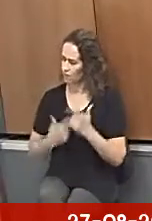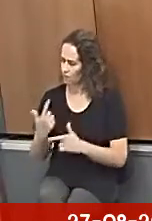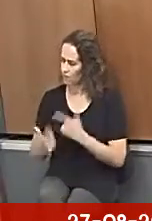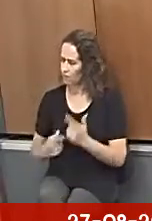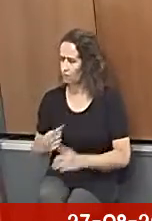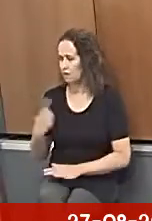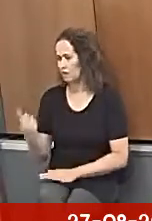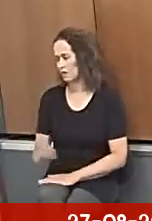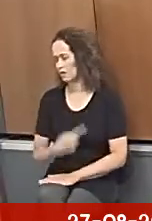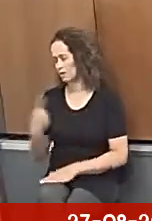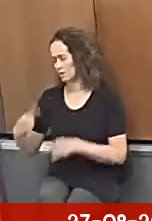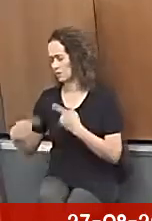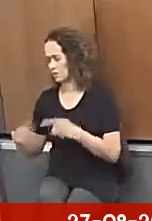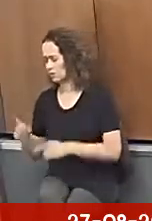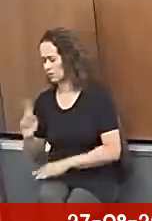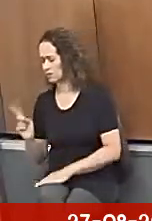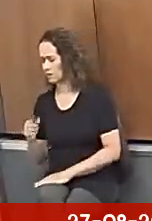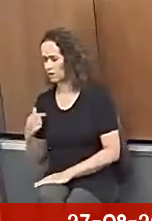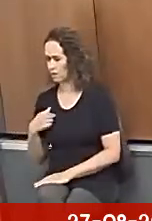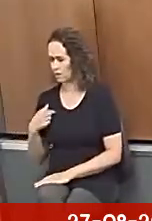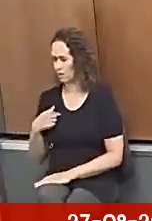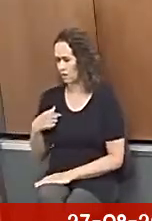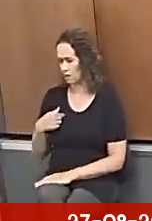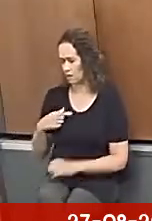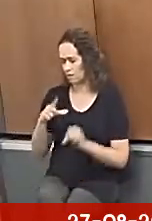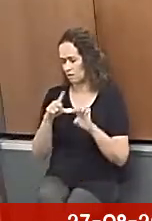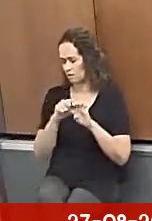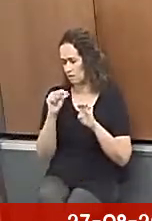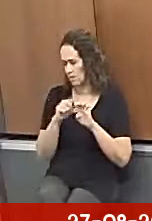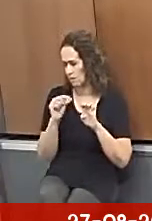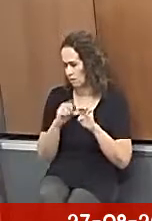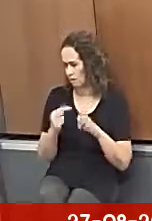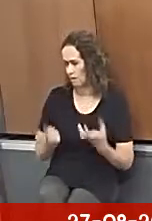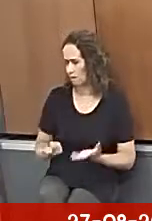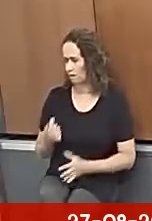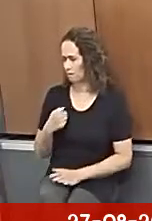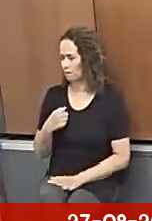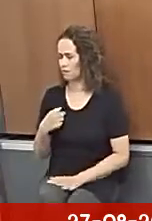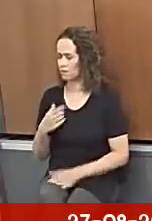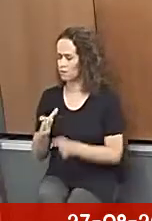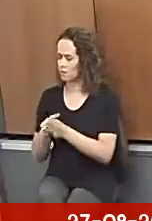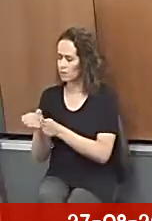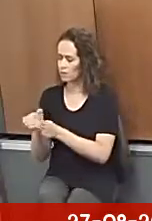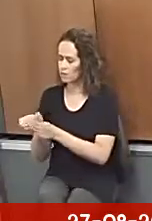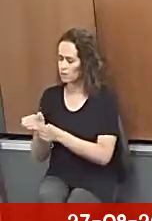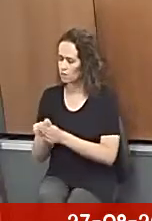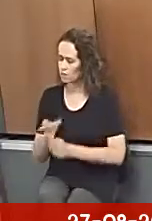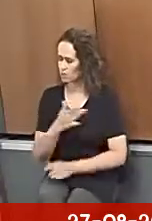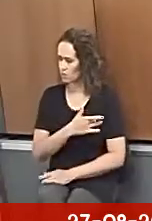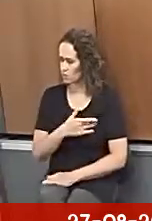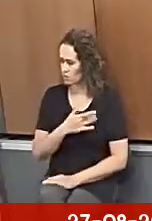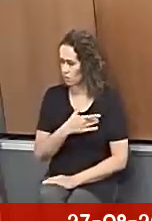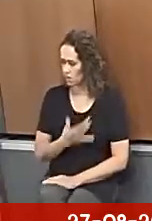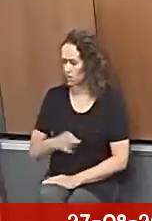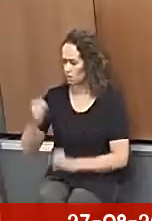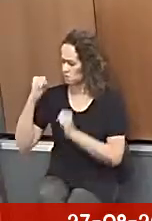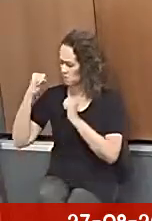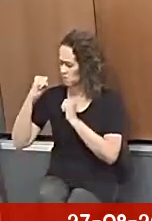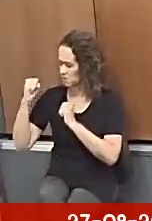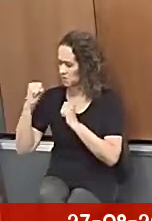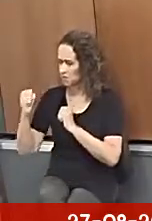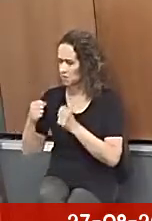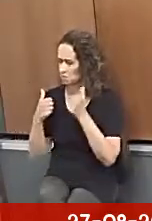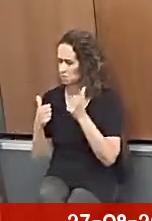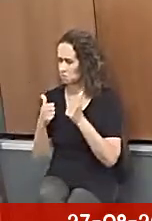político eu sou empresário é sou conselheiro do cruzeiro sou um torcedor bastante atuante nas redes